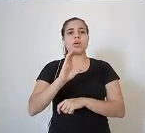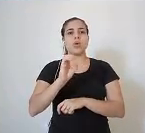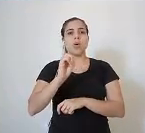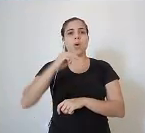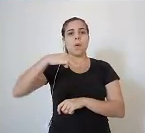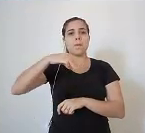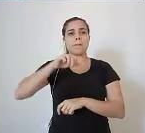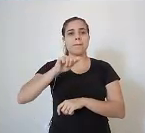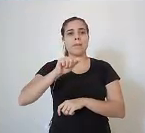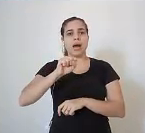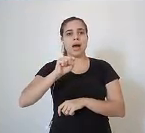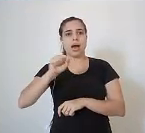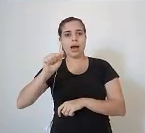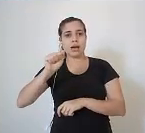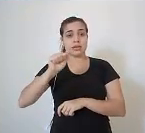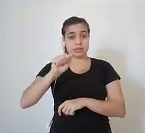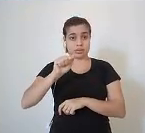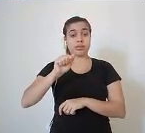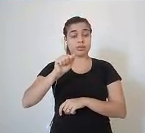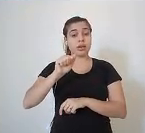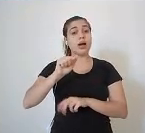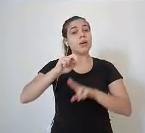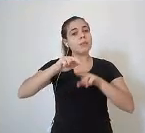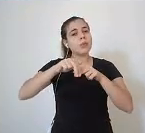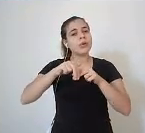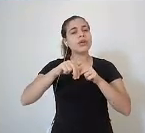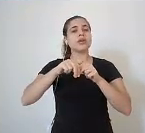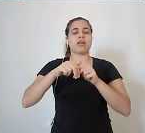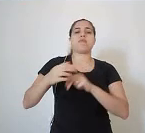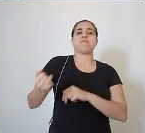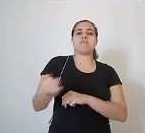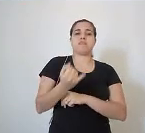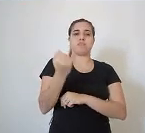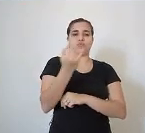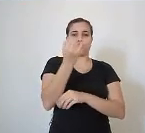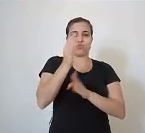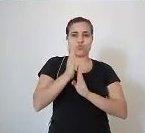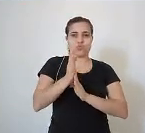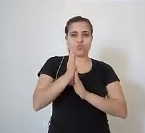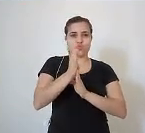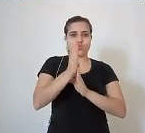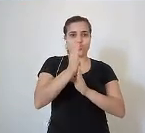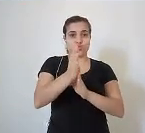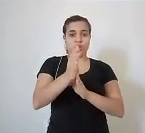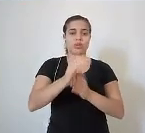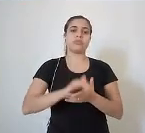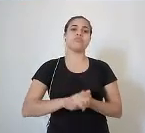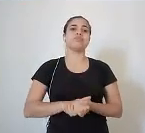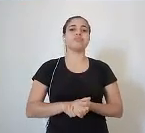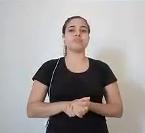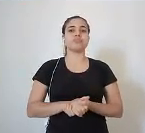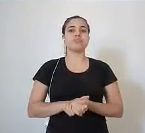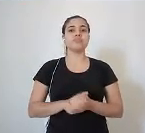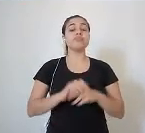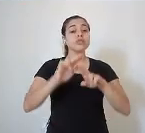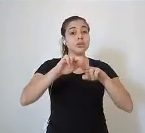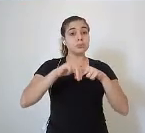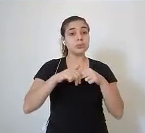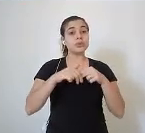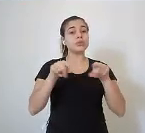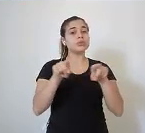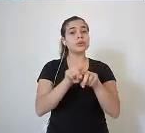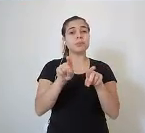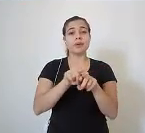ou inorgânica, no caso, de biomassa, a gente fala que o fluxo é